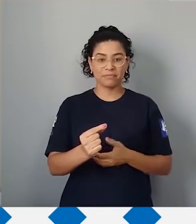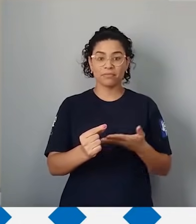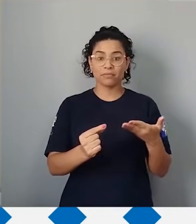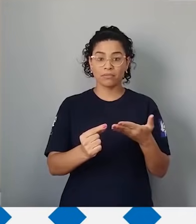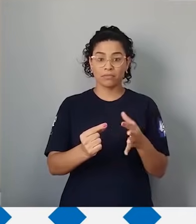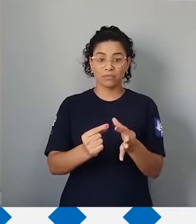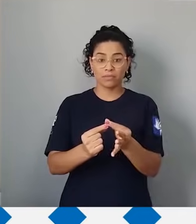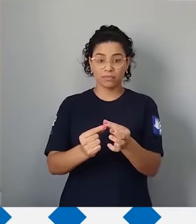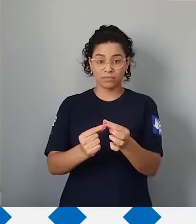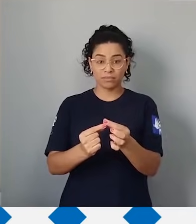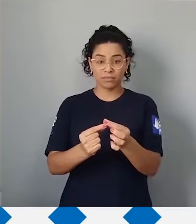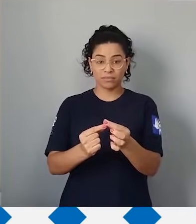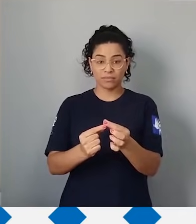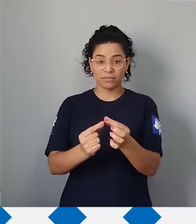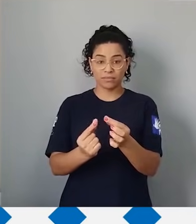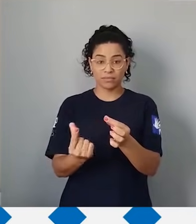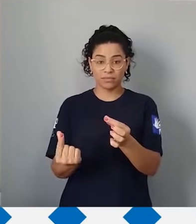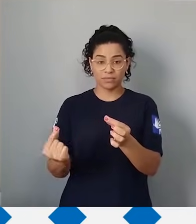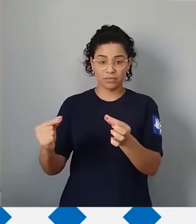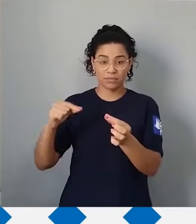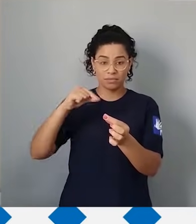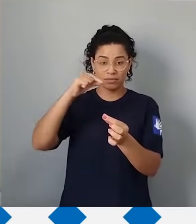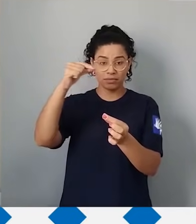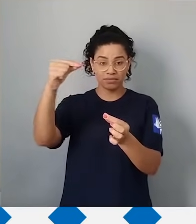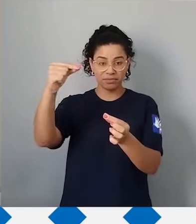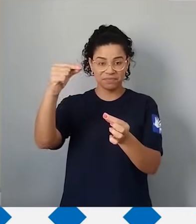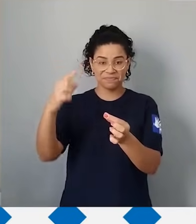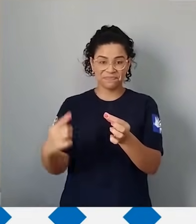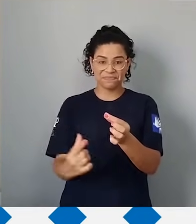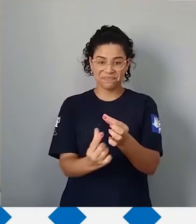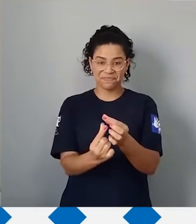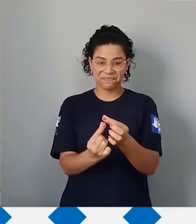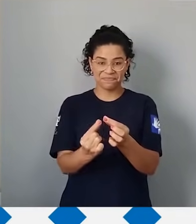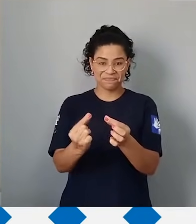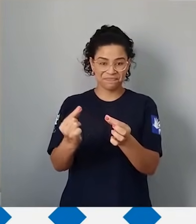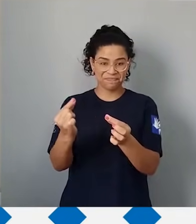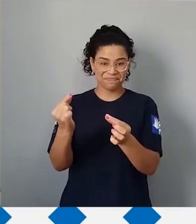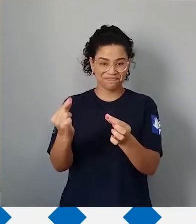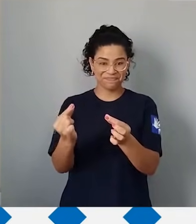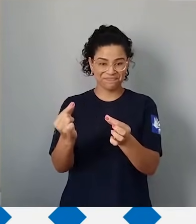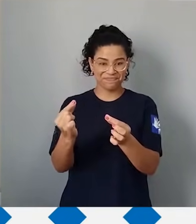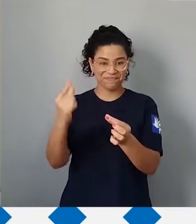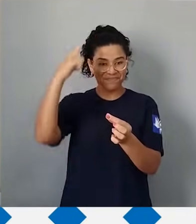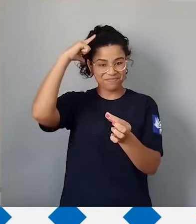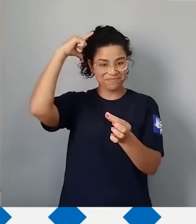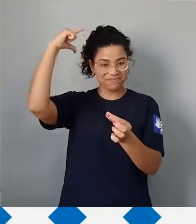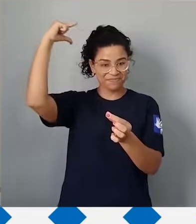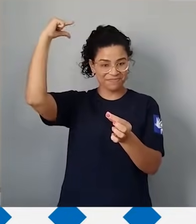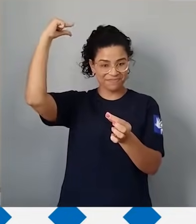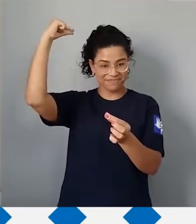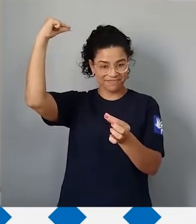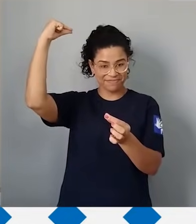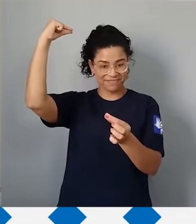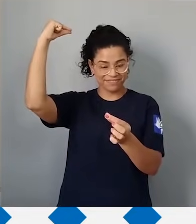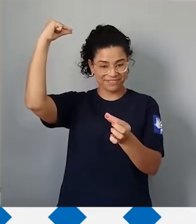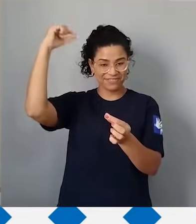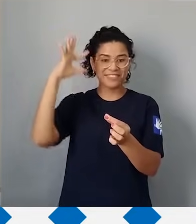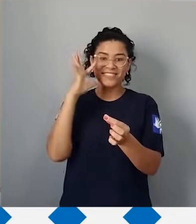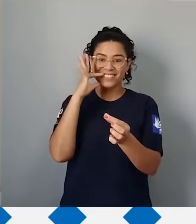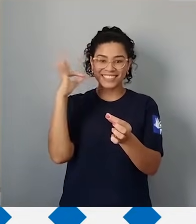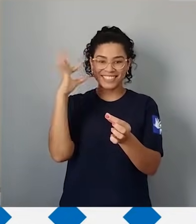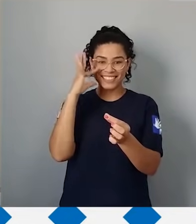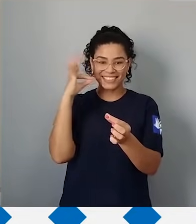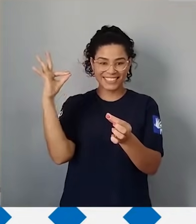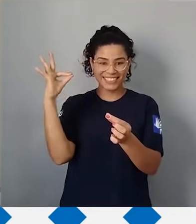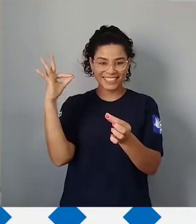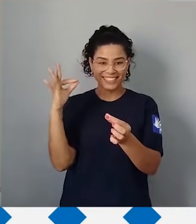E você vem aqui e dobra a outra orelhinha do gato. E ela